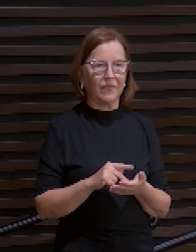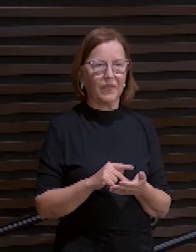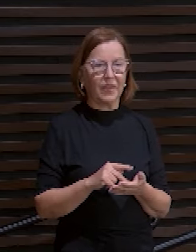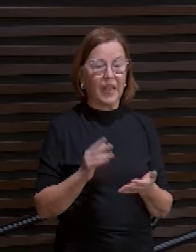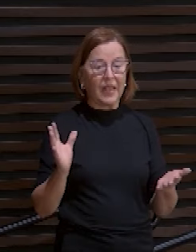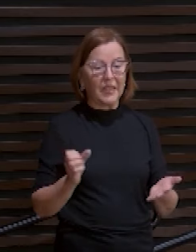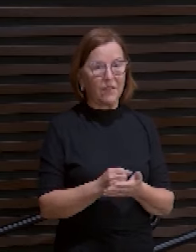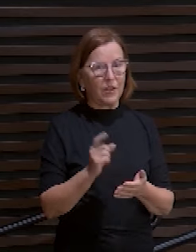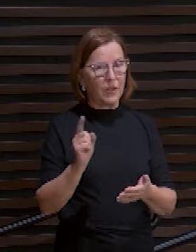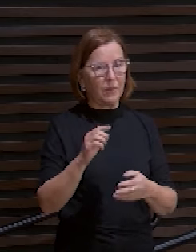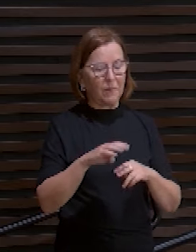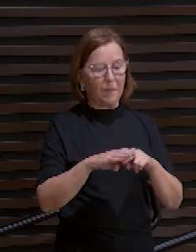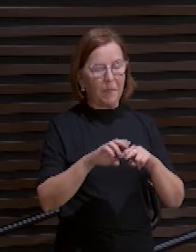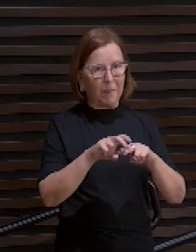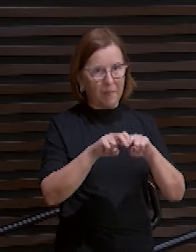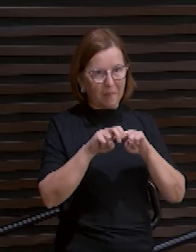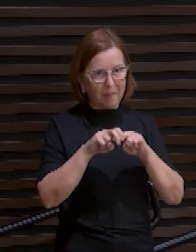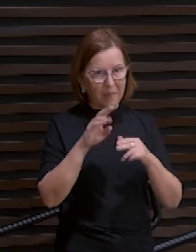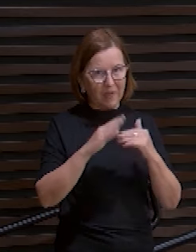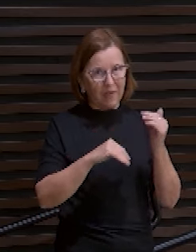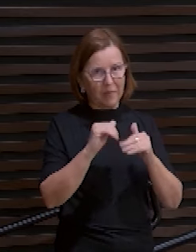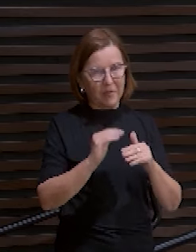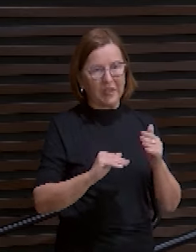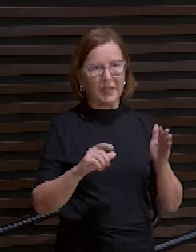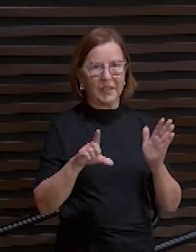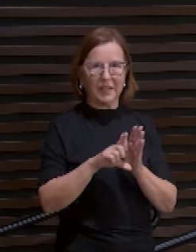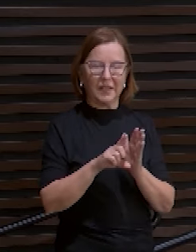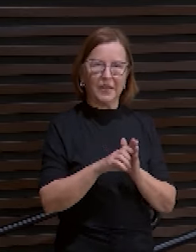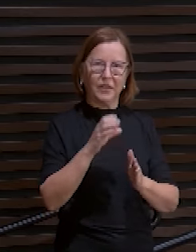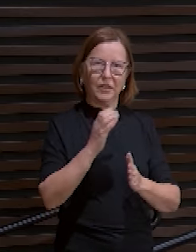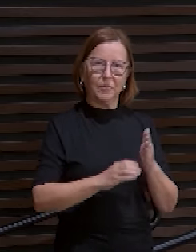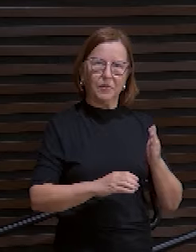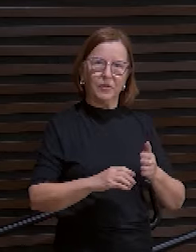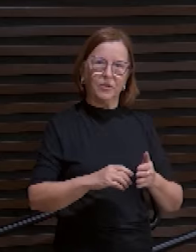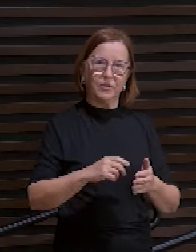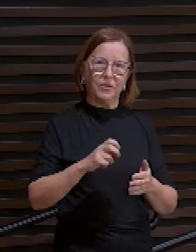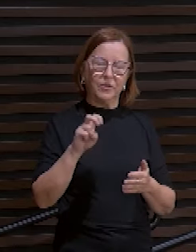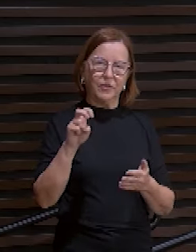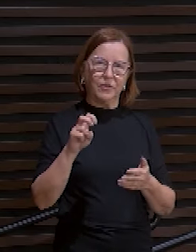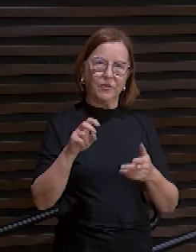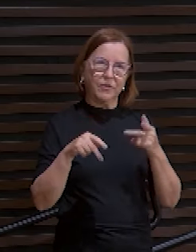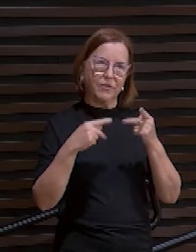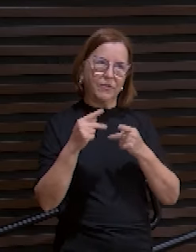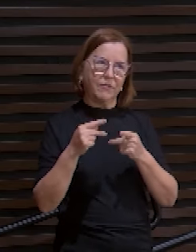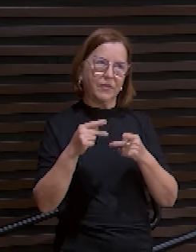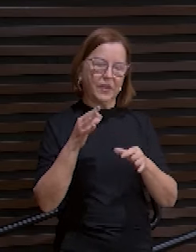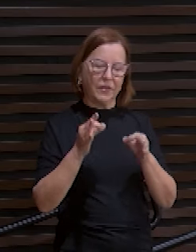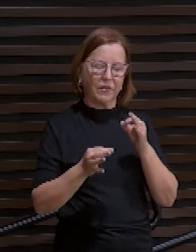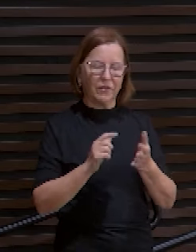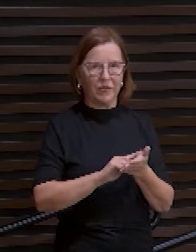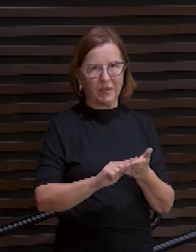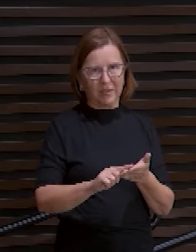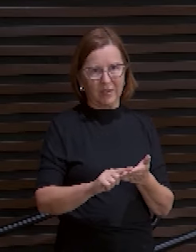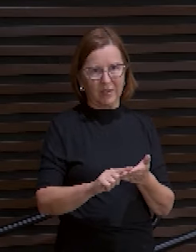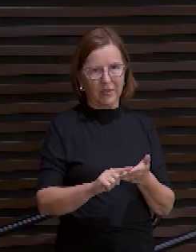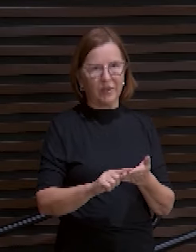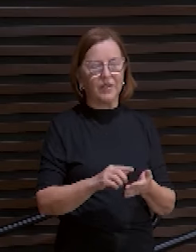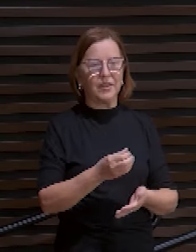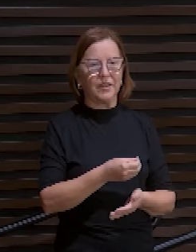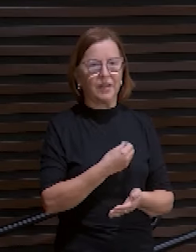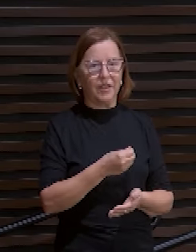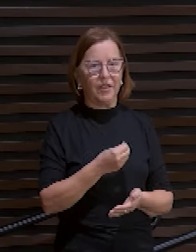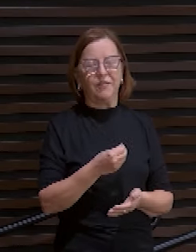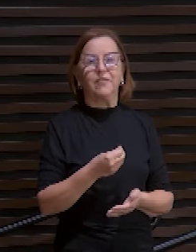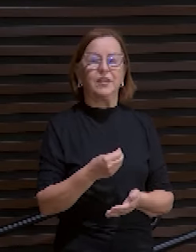capítulo 5 demonstra a aplicação da justificação em termos do Livramento do pecado na vida dos filhos